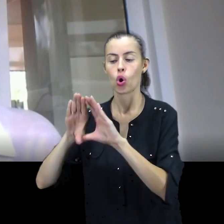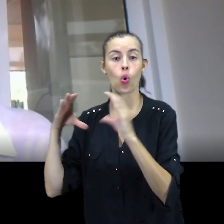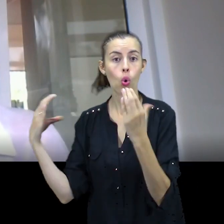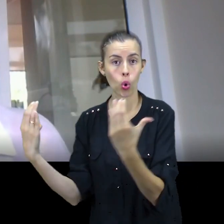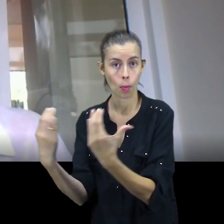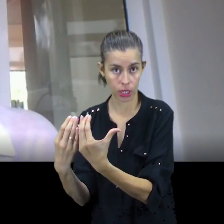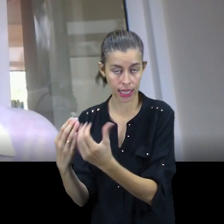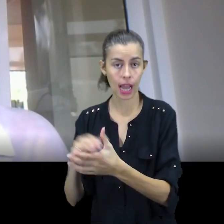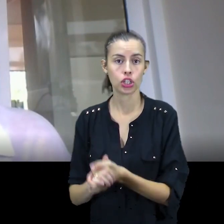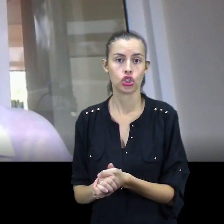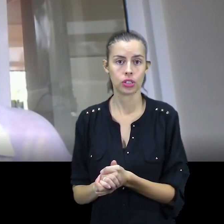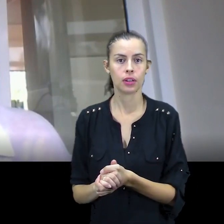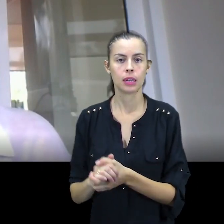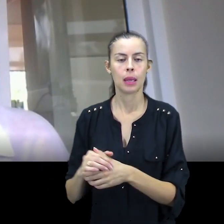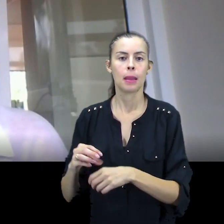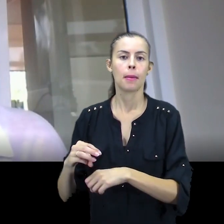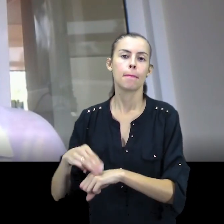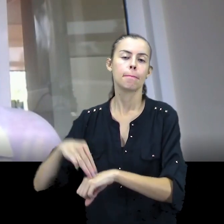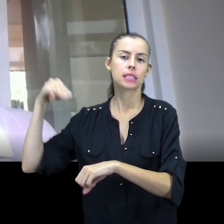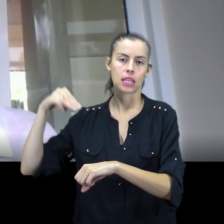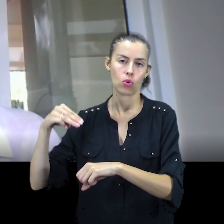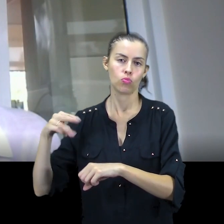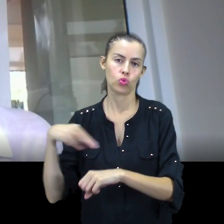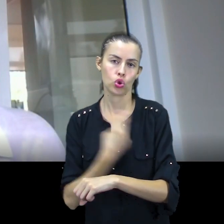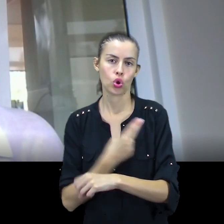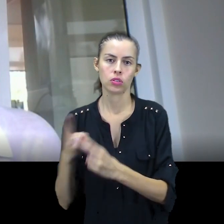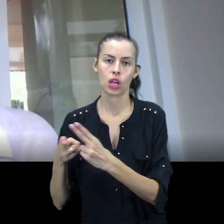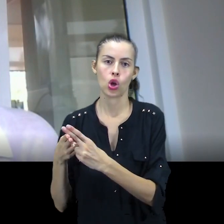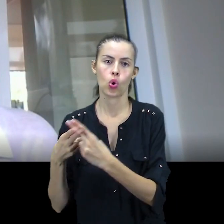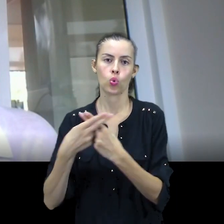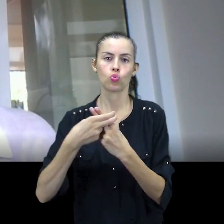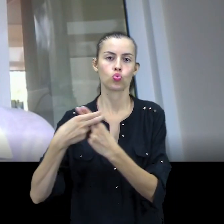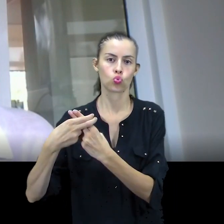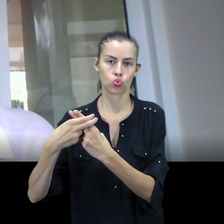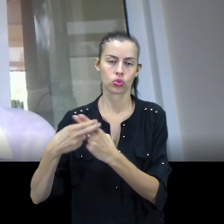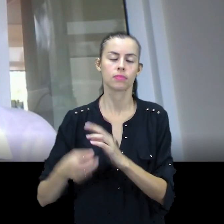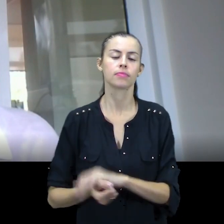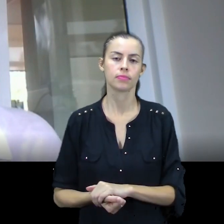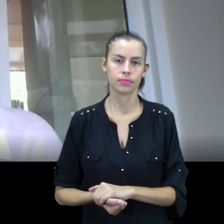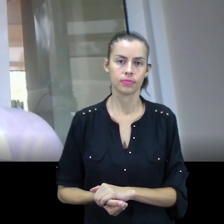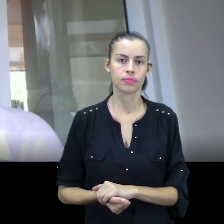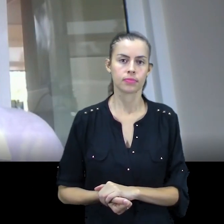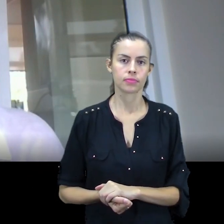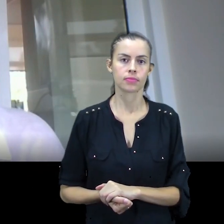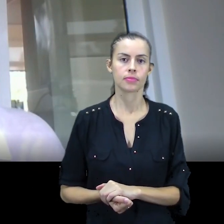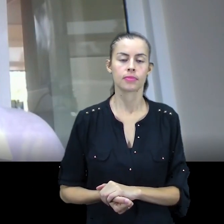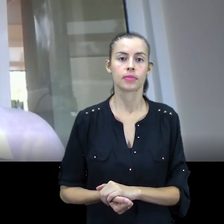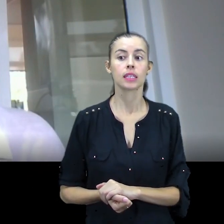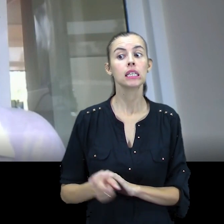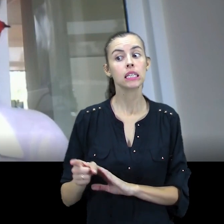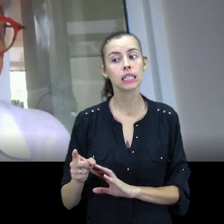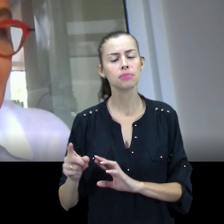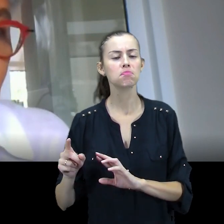uma adaptação da gente, da maneira de formar os profissionais de saúde